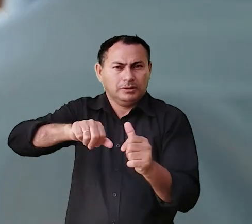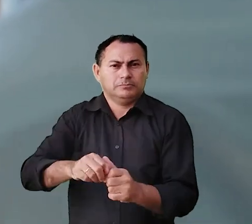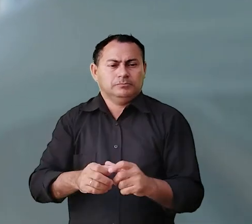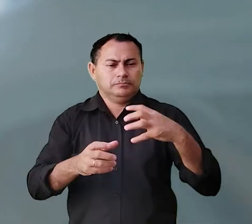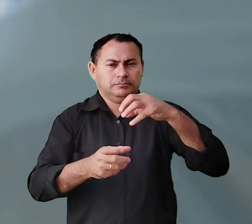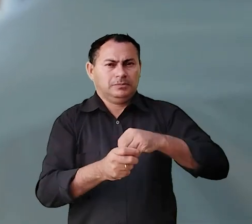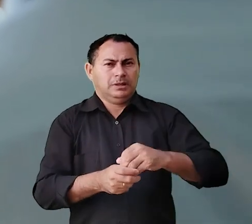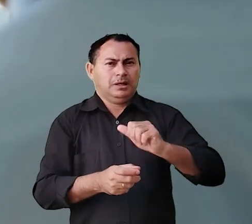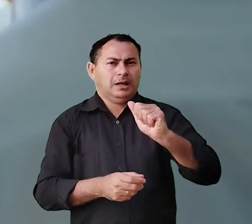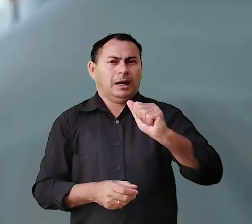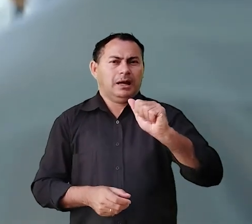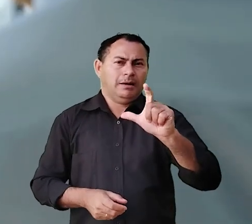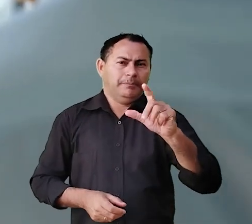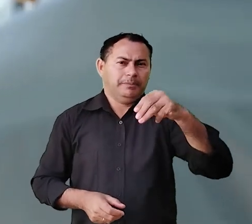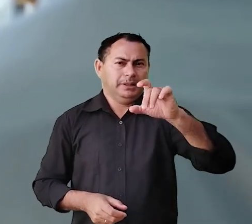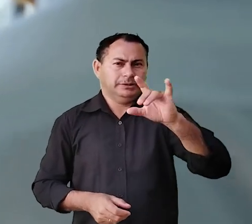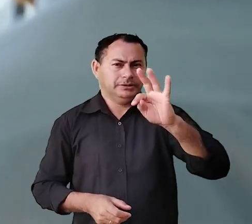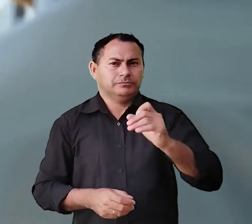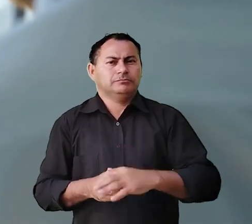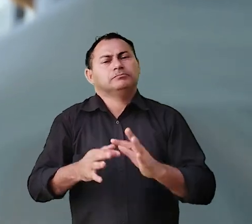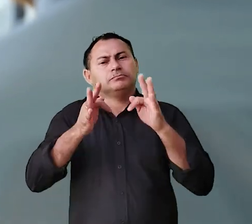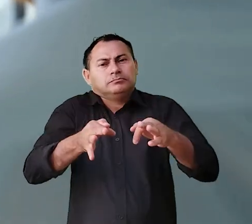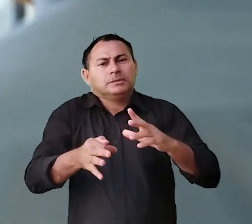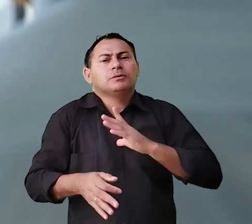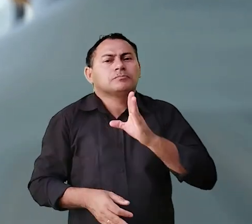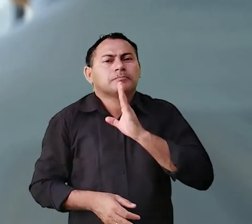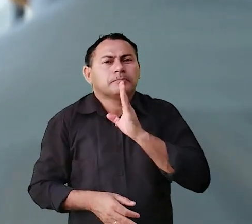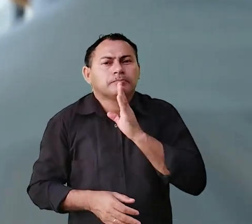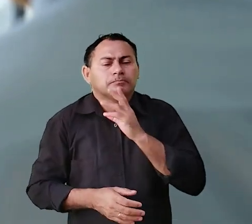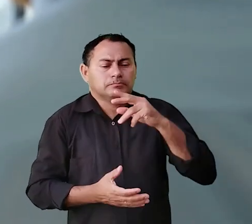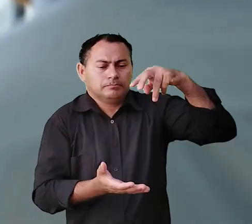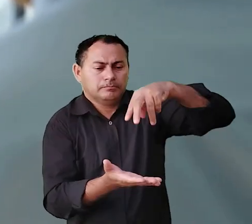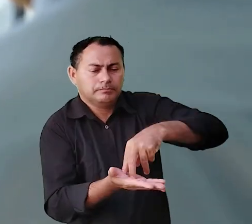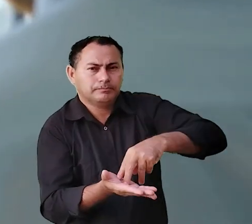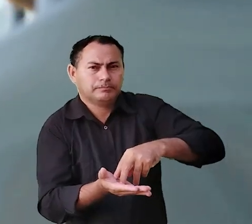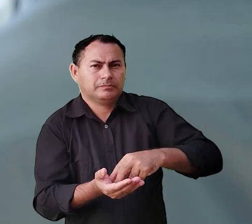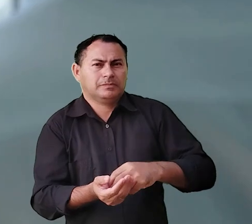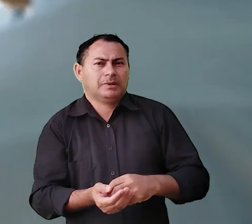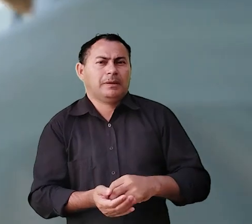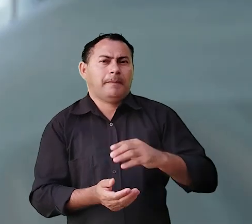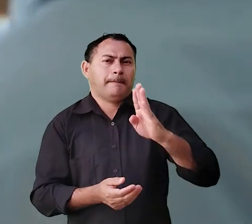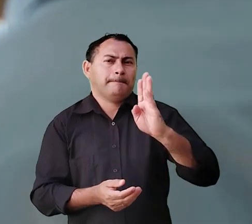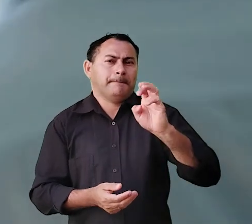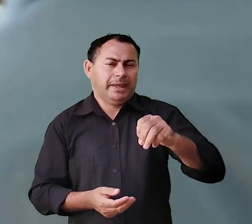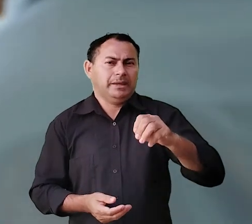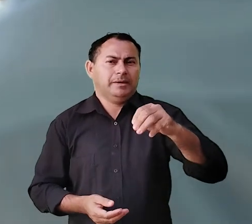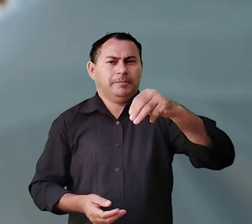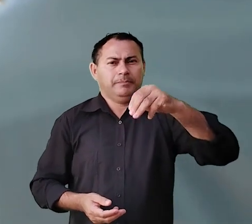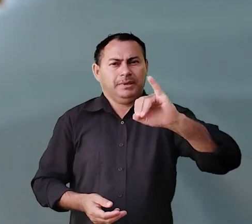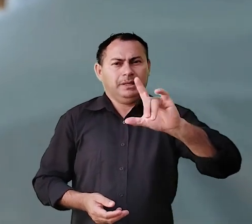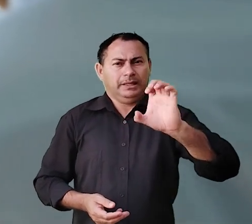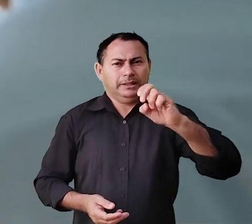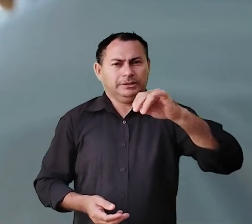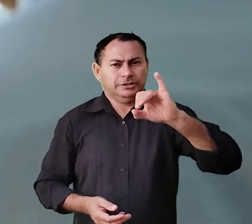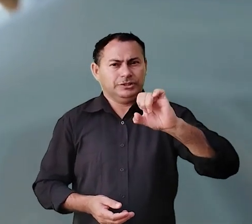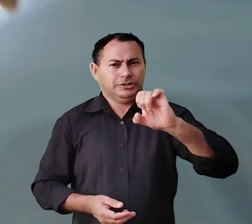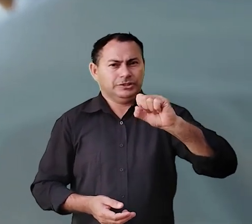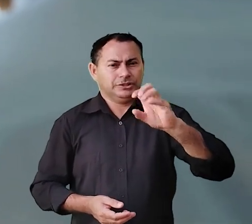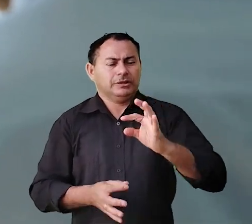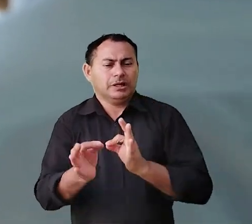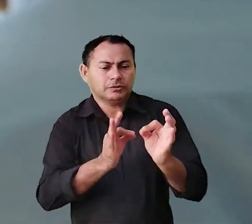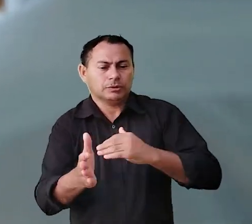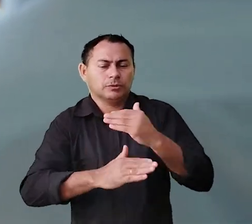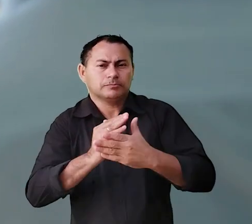tempo mudei para a posição amilenista. Finalmente tomei conhecimento da posição bem milenista, que